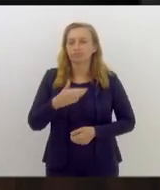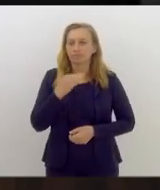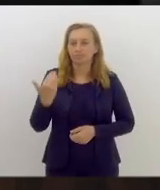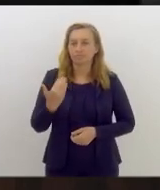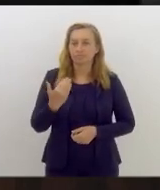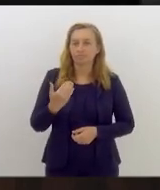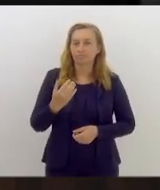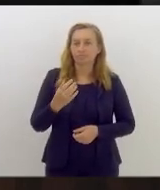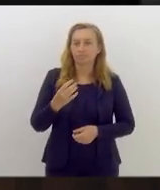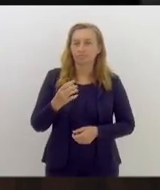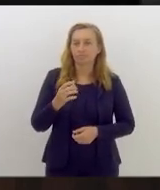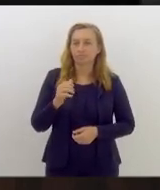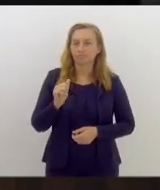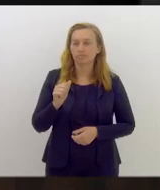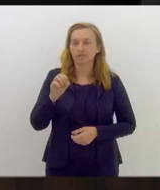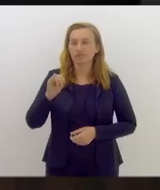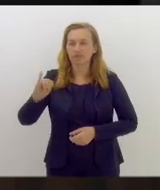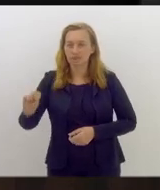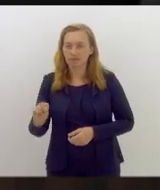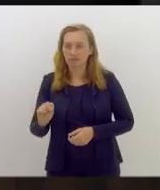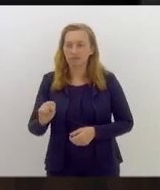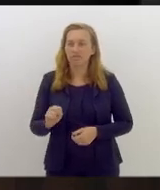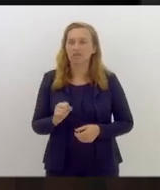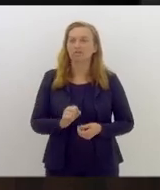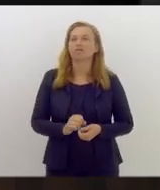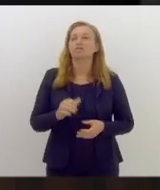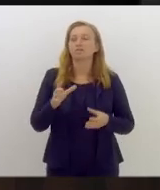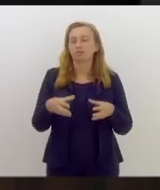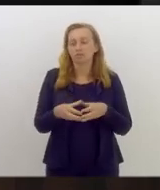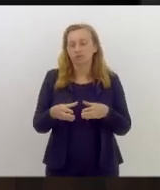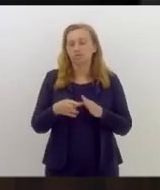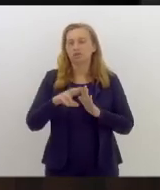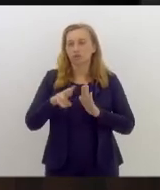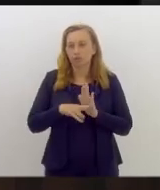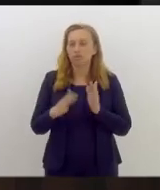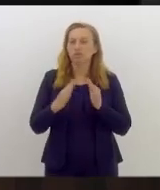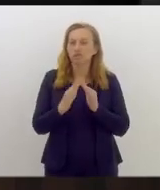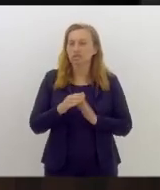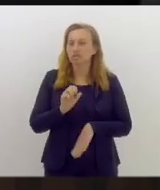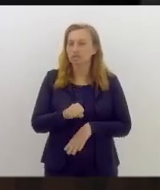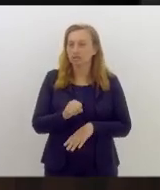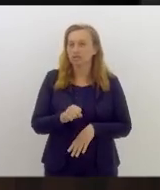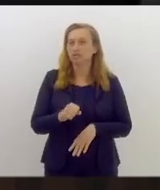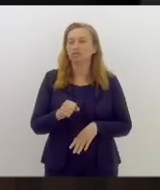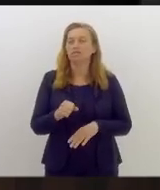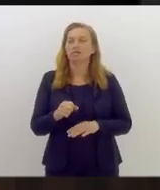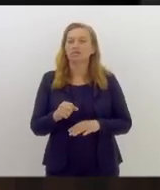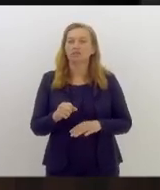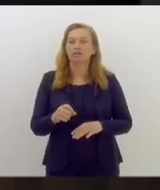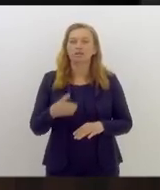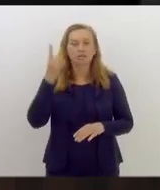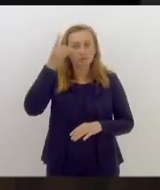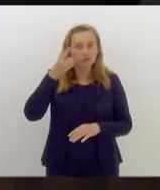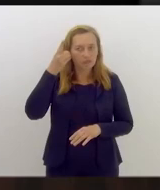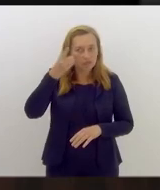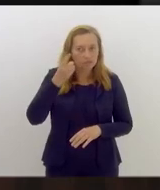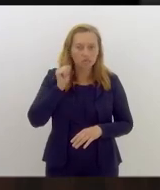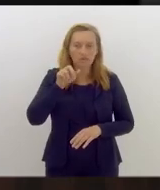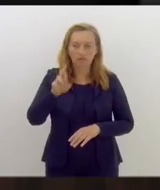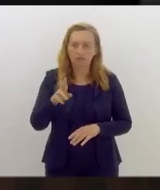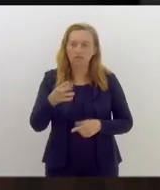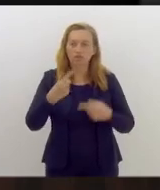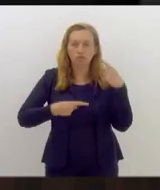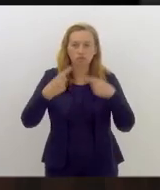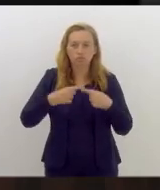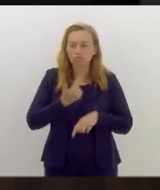senhor Assir Silva da Rocha. Parecer da Comissão de Normas Internas e Proposições Externas, favorável, deputado Rosenberg Reis. Em